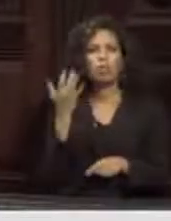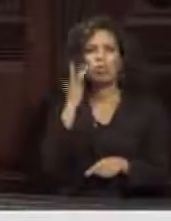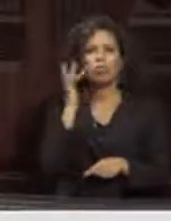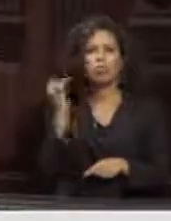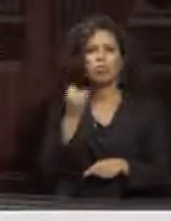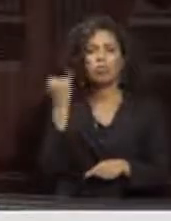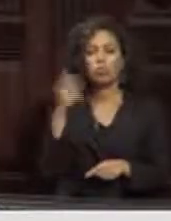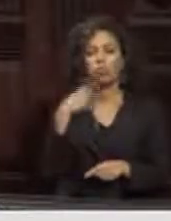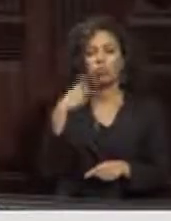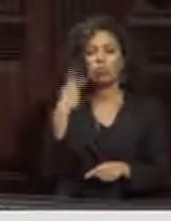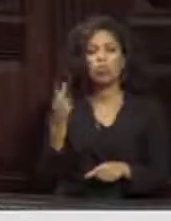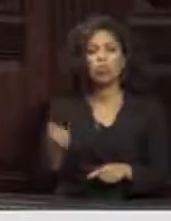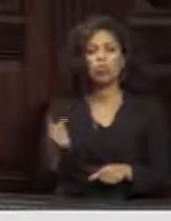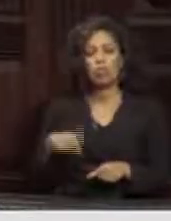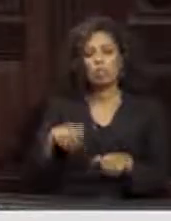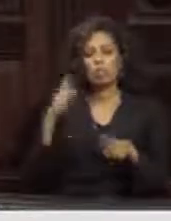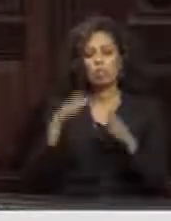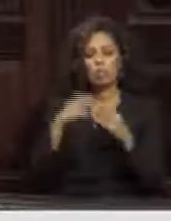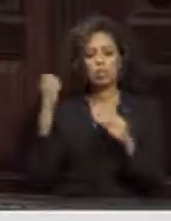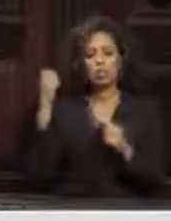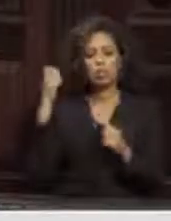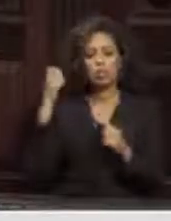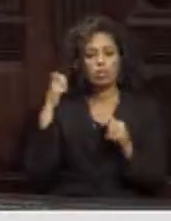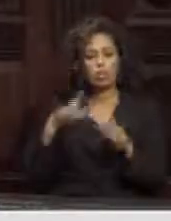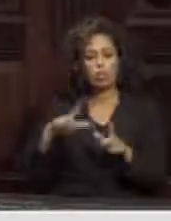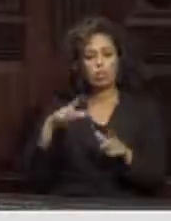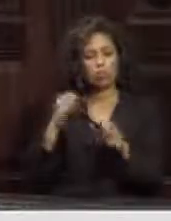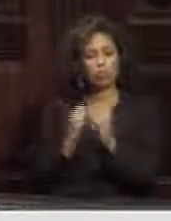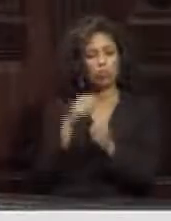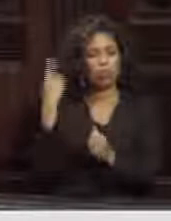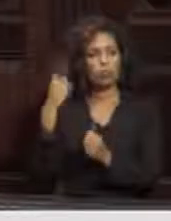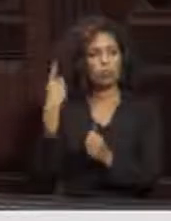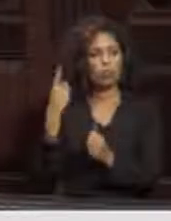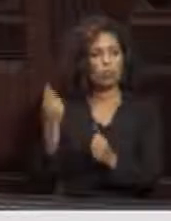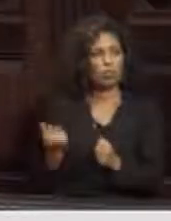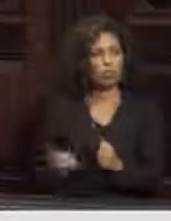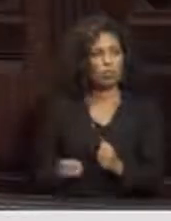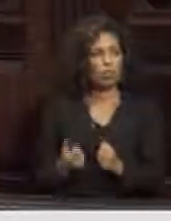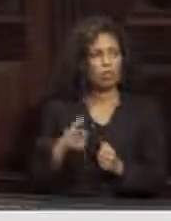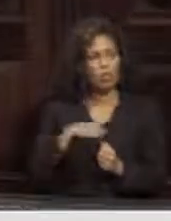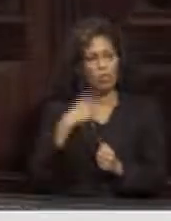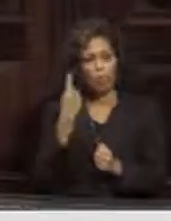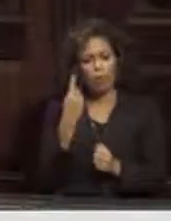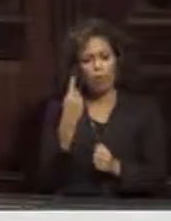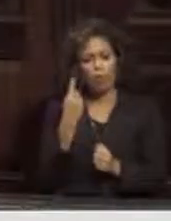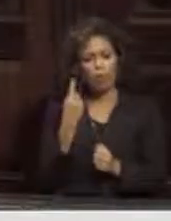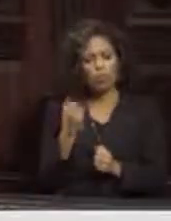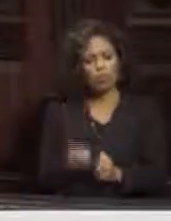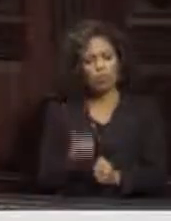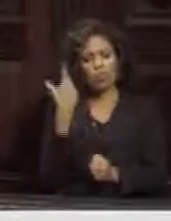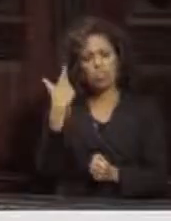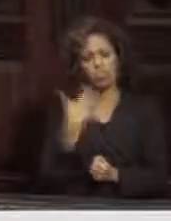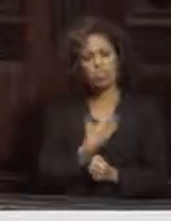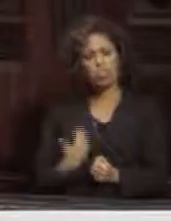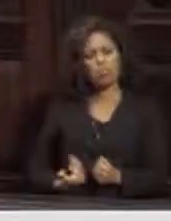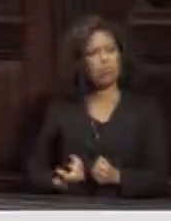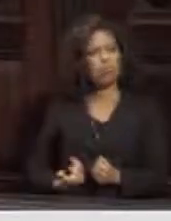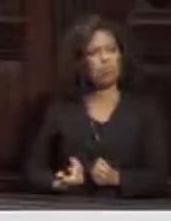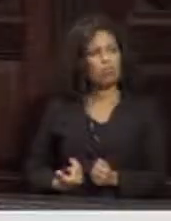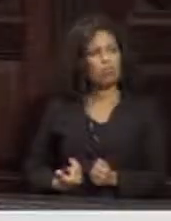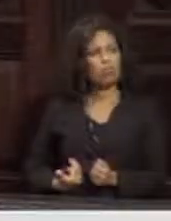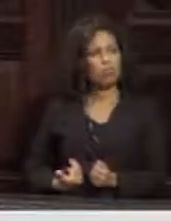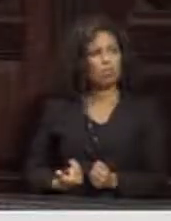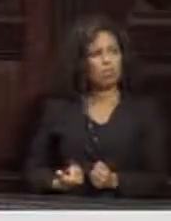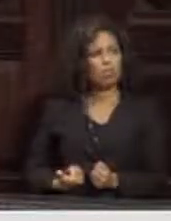dialogar aqui com os colegas deputados aqui presentes. Acontece uma coisa estranha: o governo, a toque